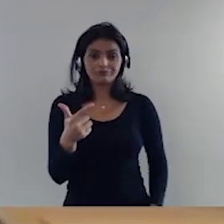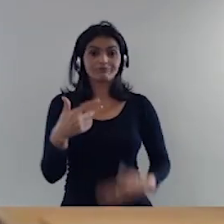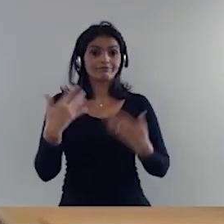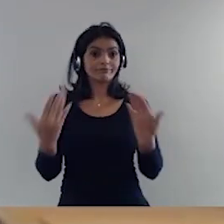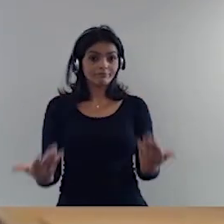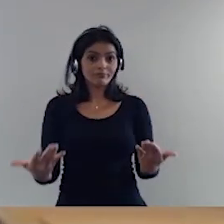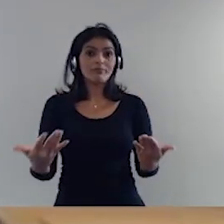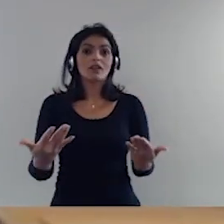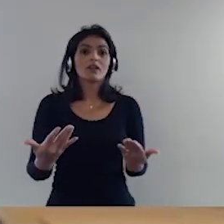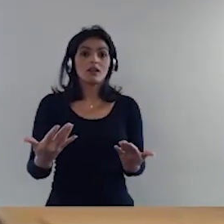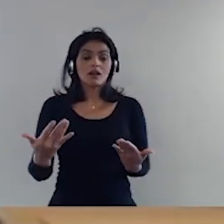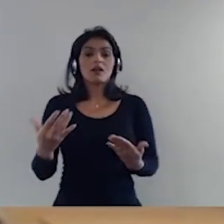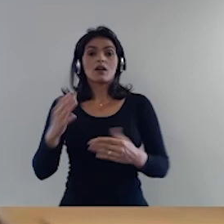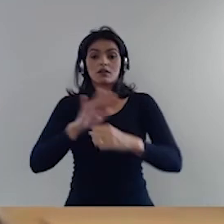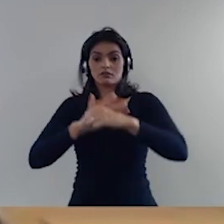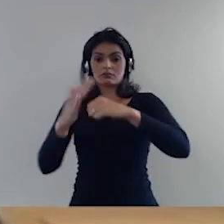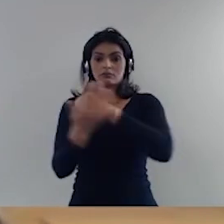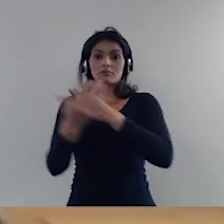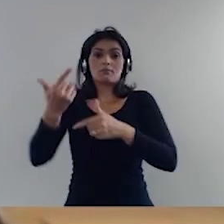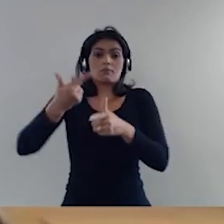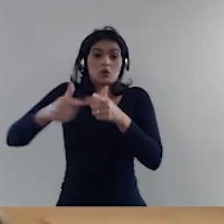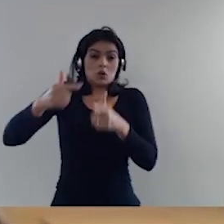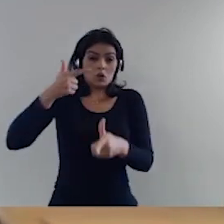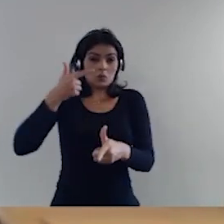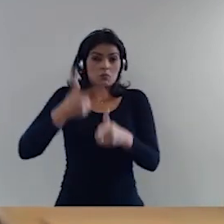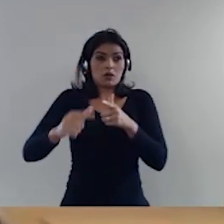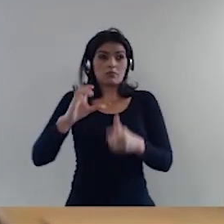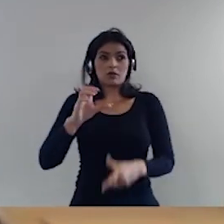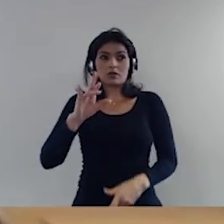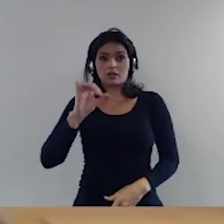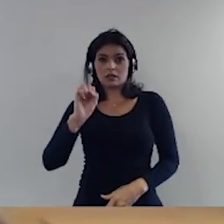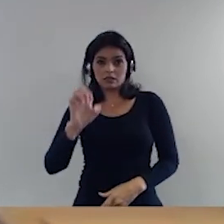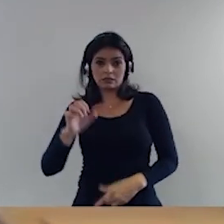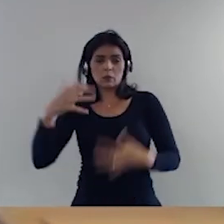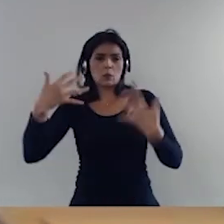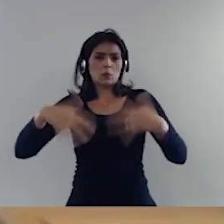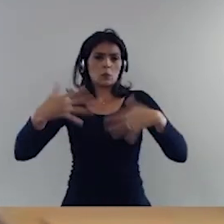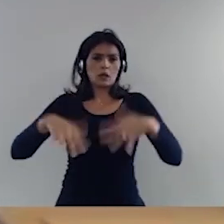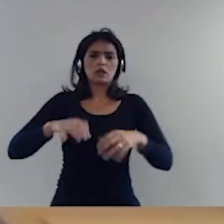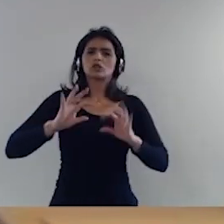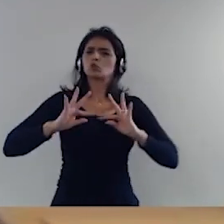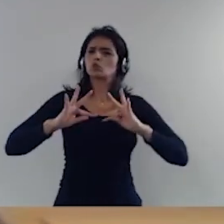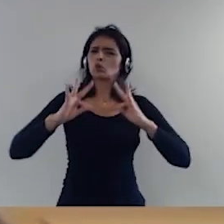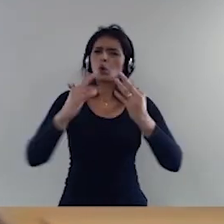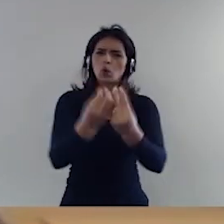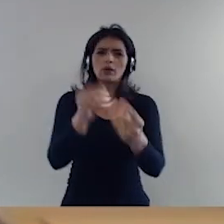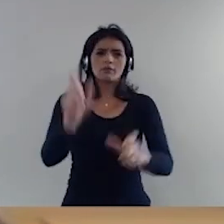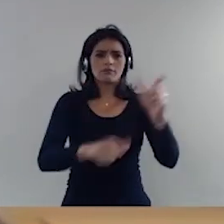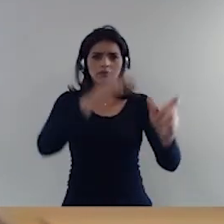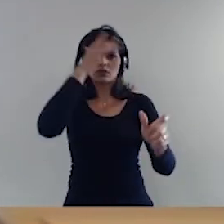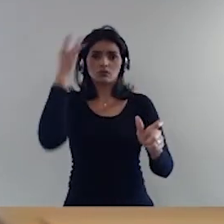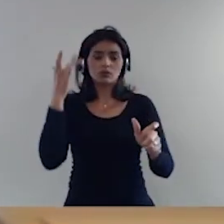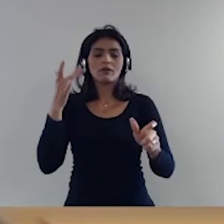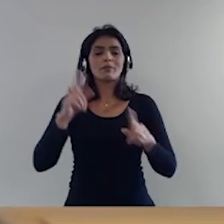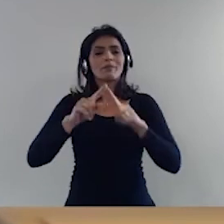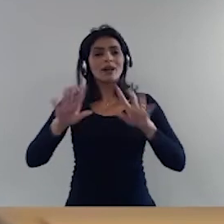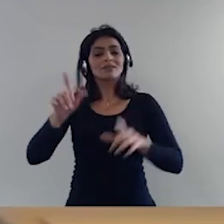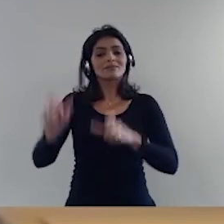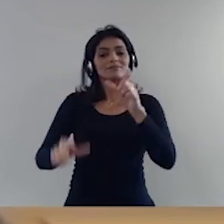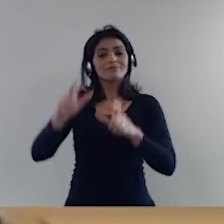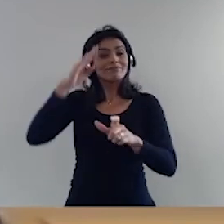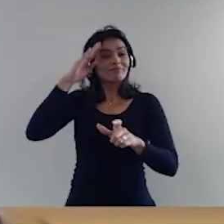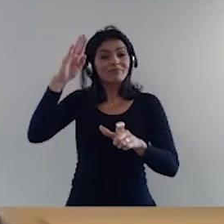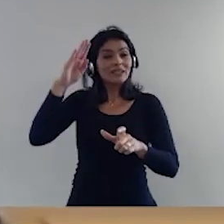dimensão social da crise abala a todas as pessoas e, sobretudo, os trabalhadores mais